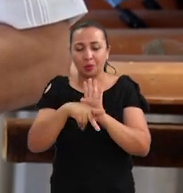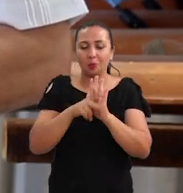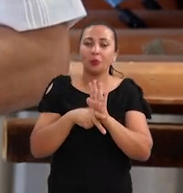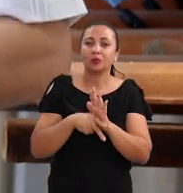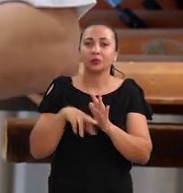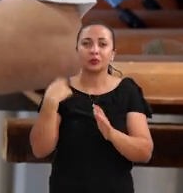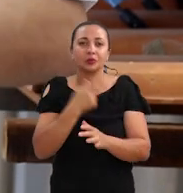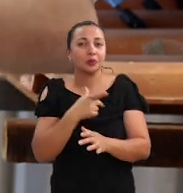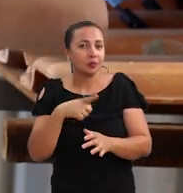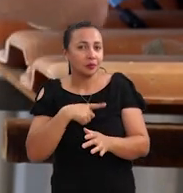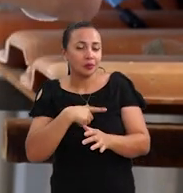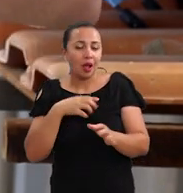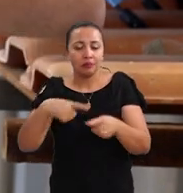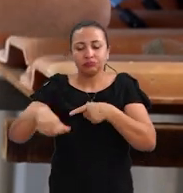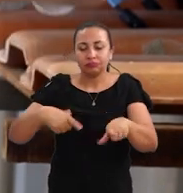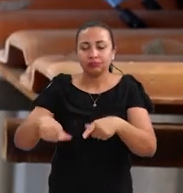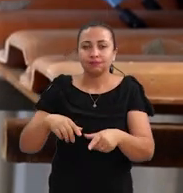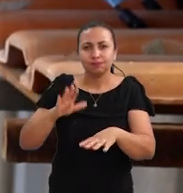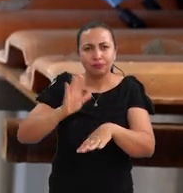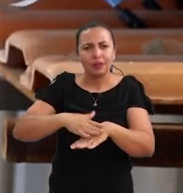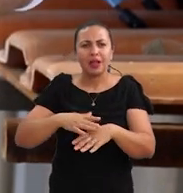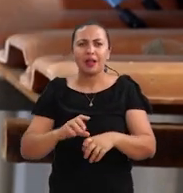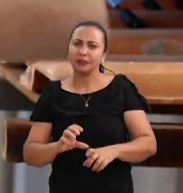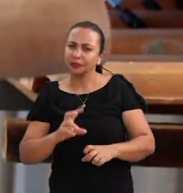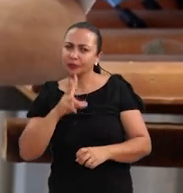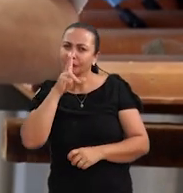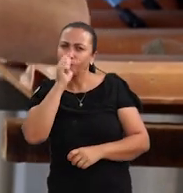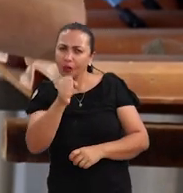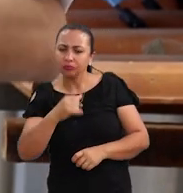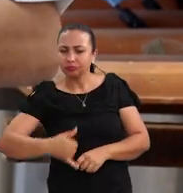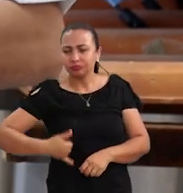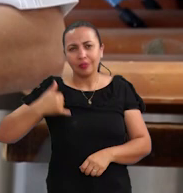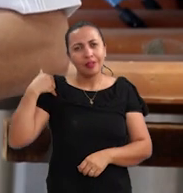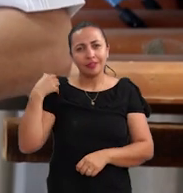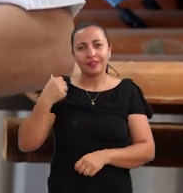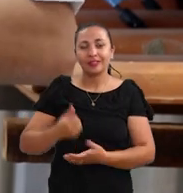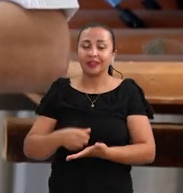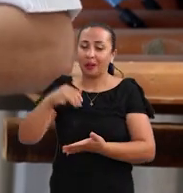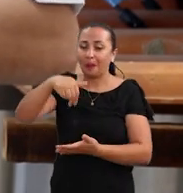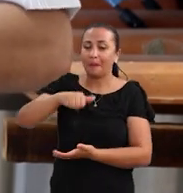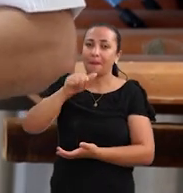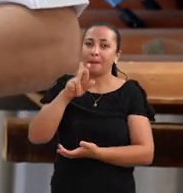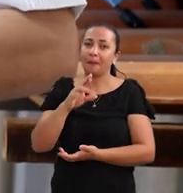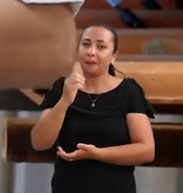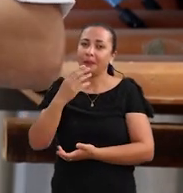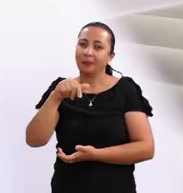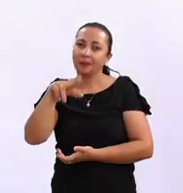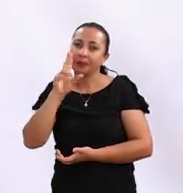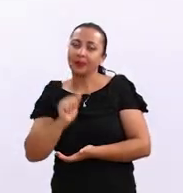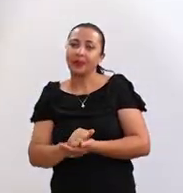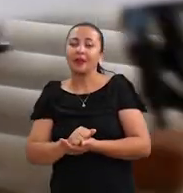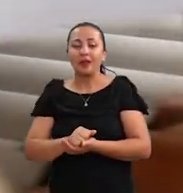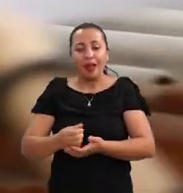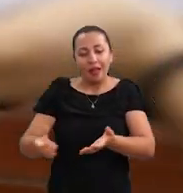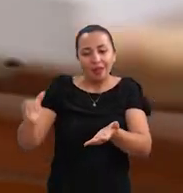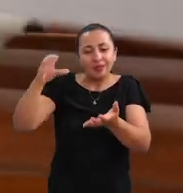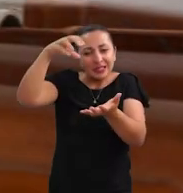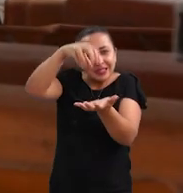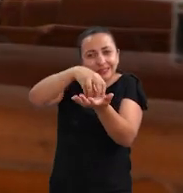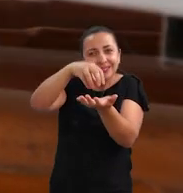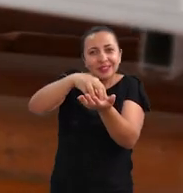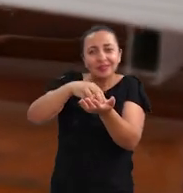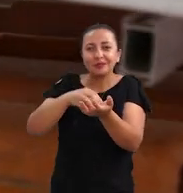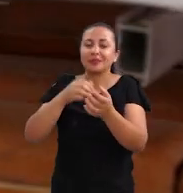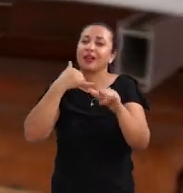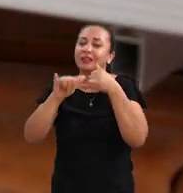nesse projeto. E a gente tem um trabalho mais ousado, que é de tornar Maracanã um centro de referência em energias renováveis, onde a